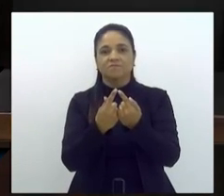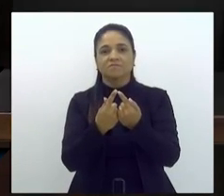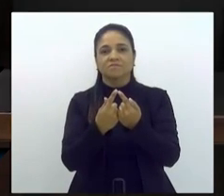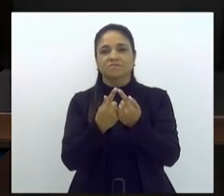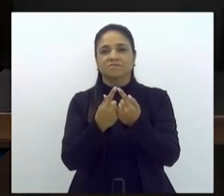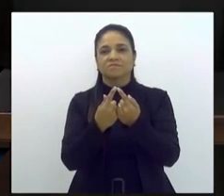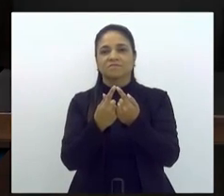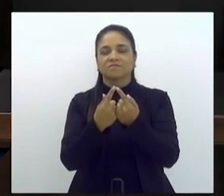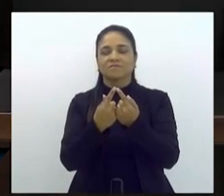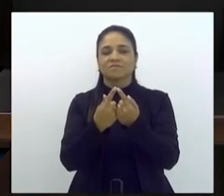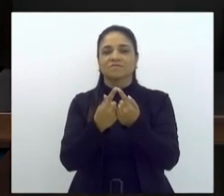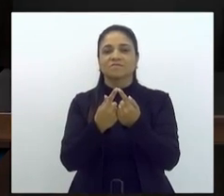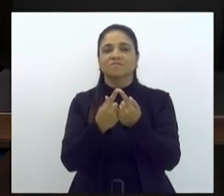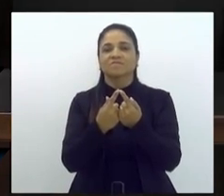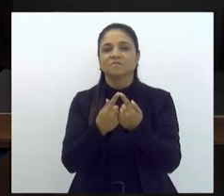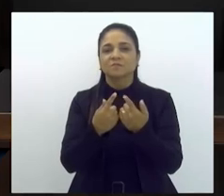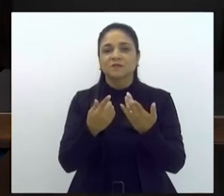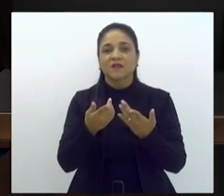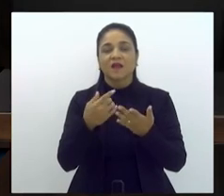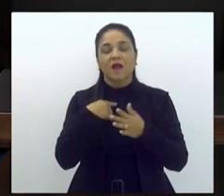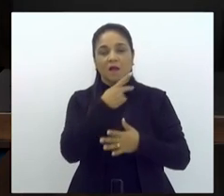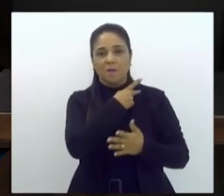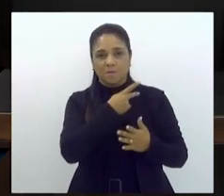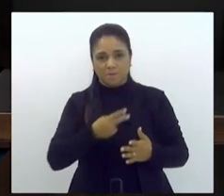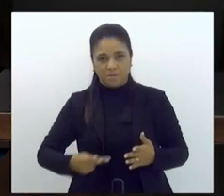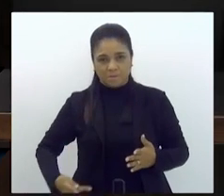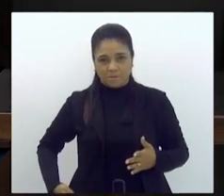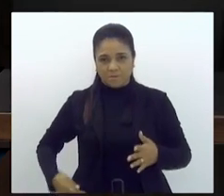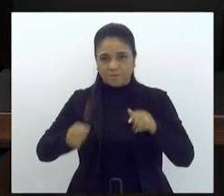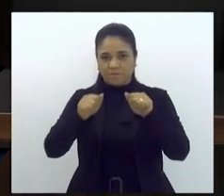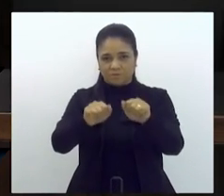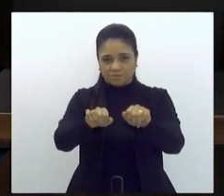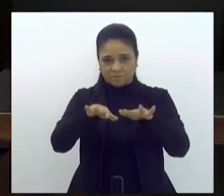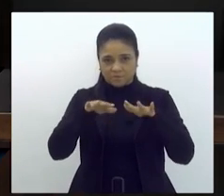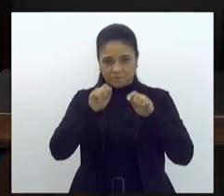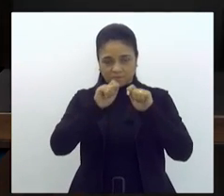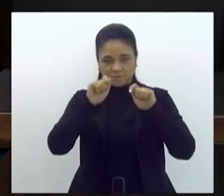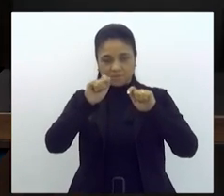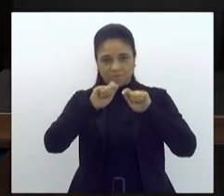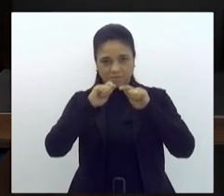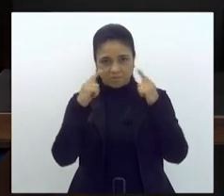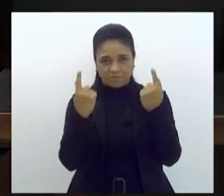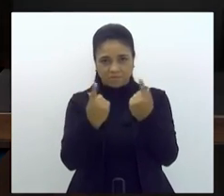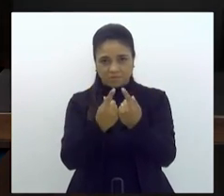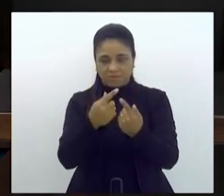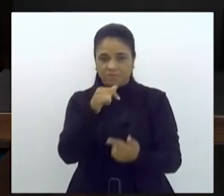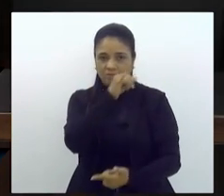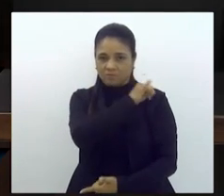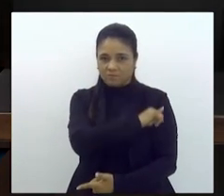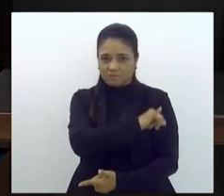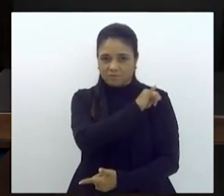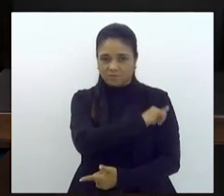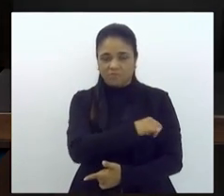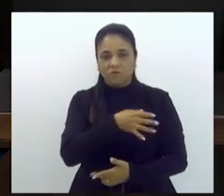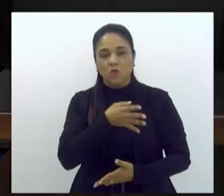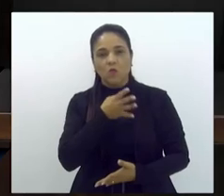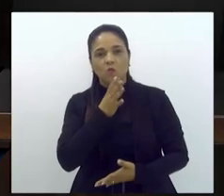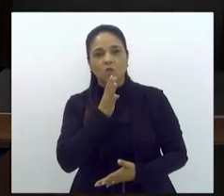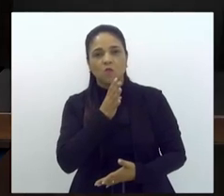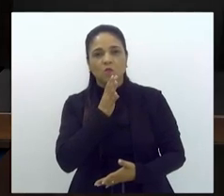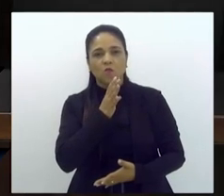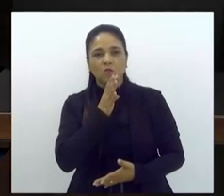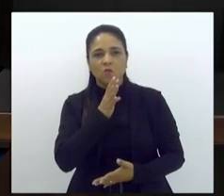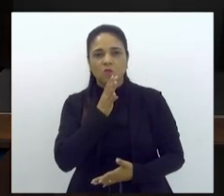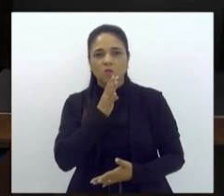nota oficial a presidência da Assembleia Legislativa do Estado do Rio de Janeiro tomou conhecimento do